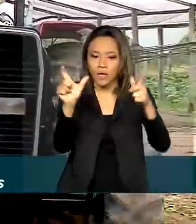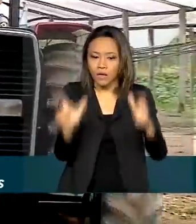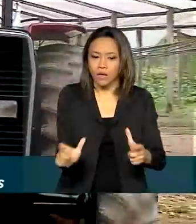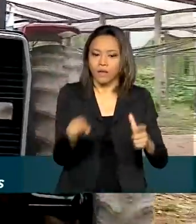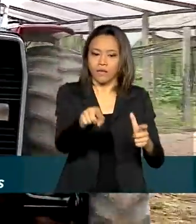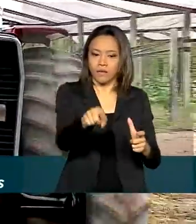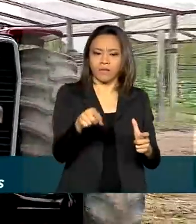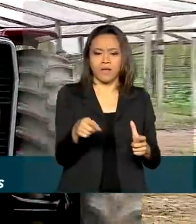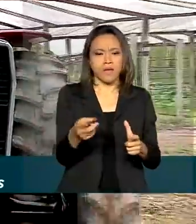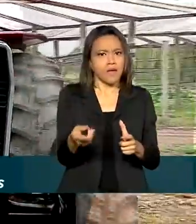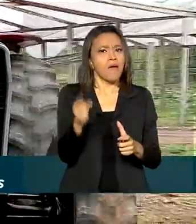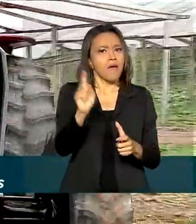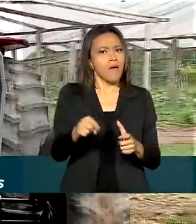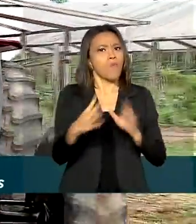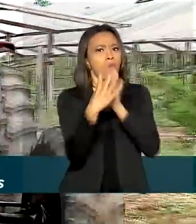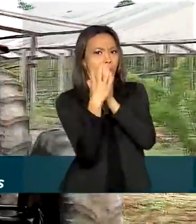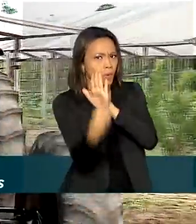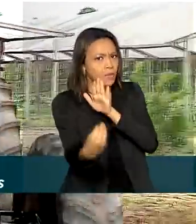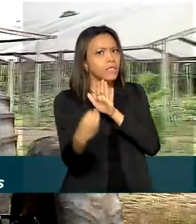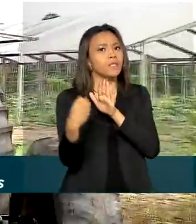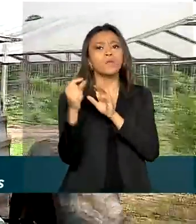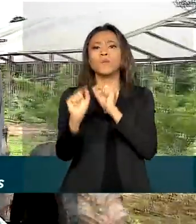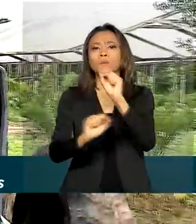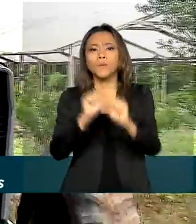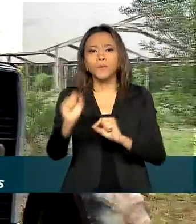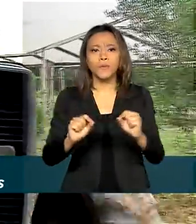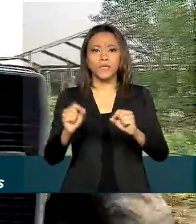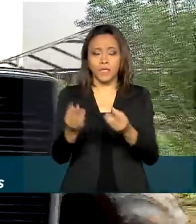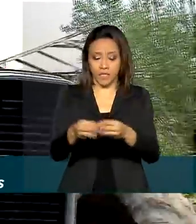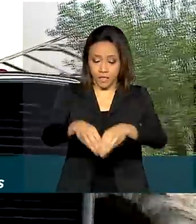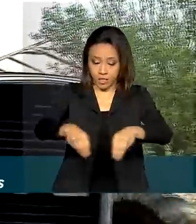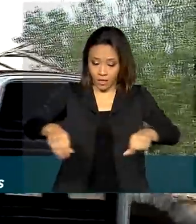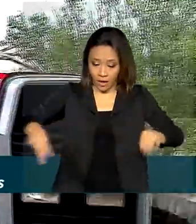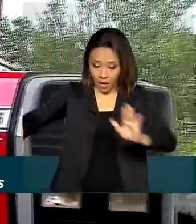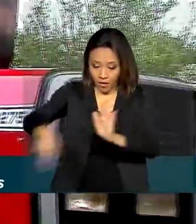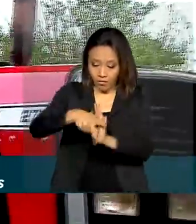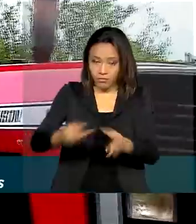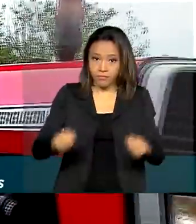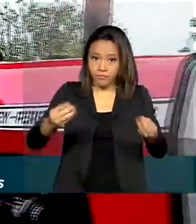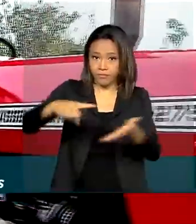um modelo bem sucedido de regularização fundiária na floresta.